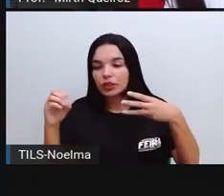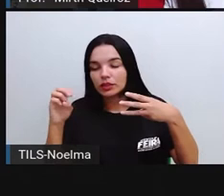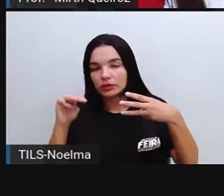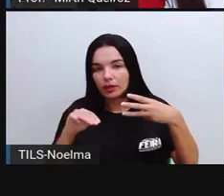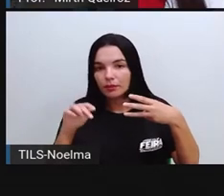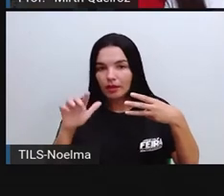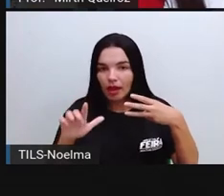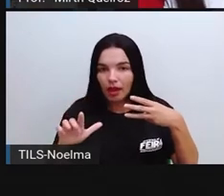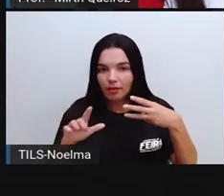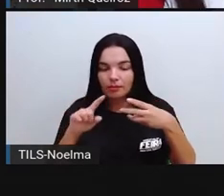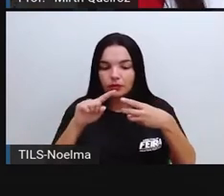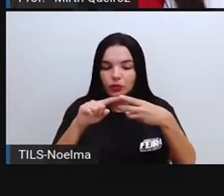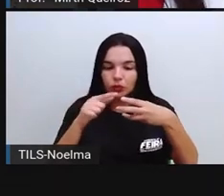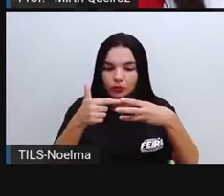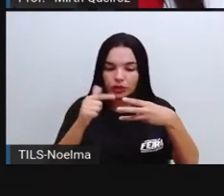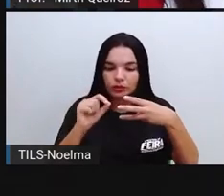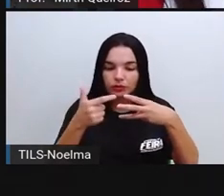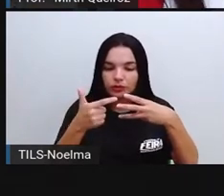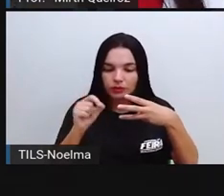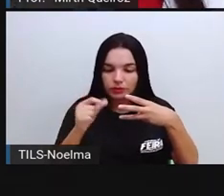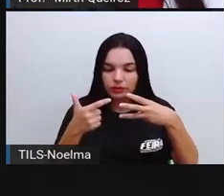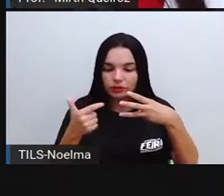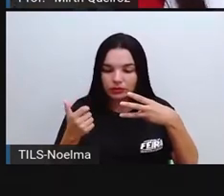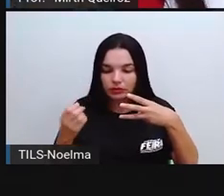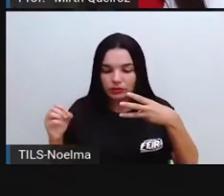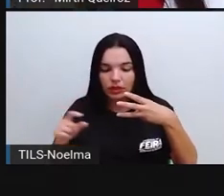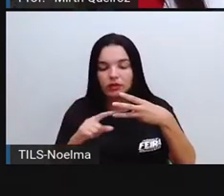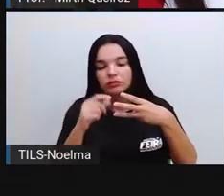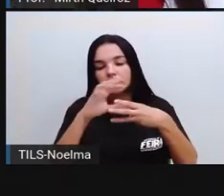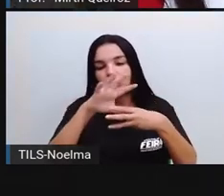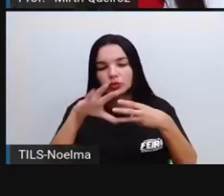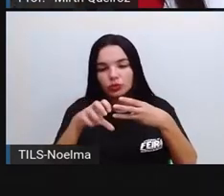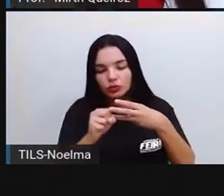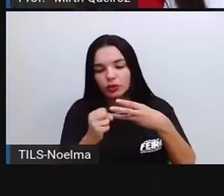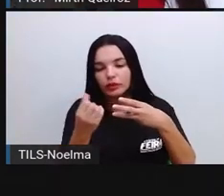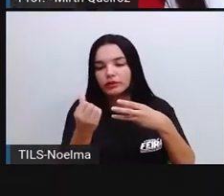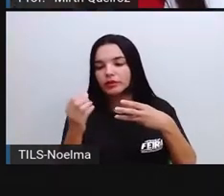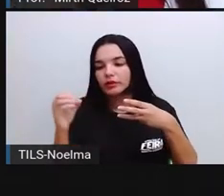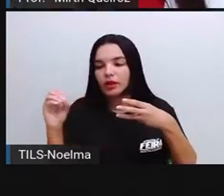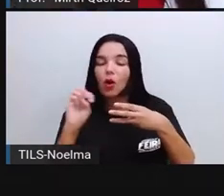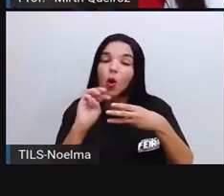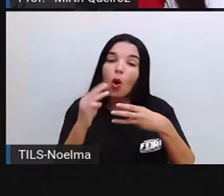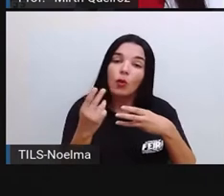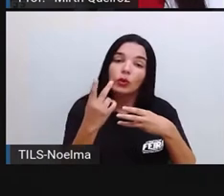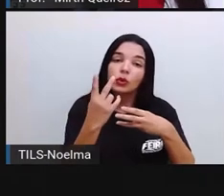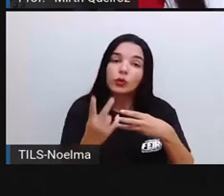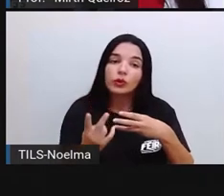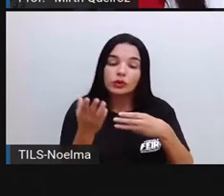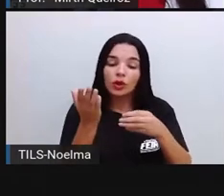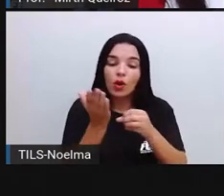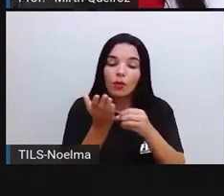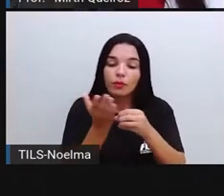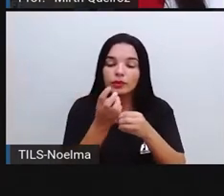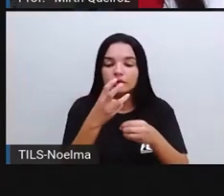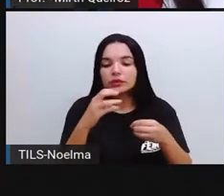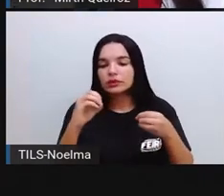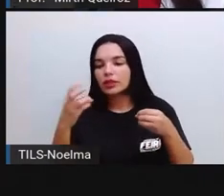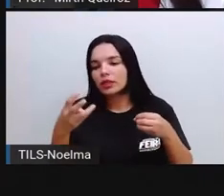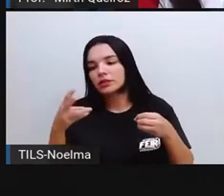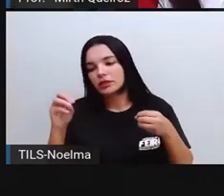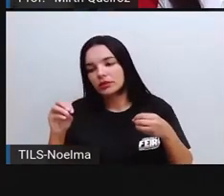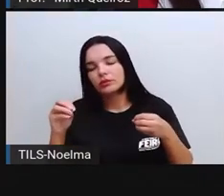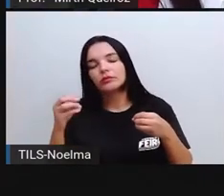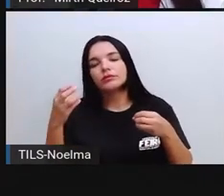porque 200 mais 200 mais 200 é 600, ou então 2 copinhos de 300, que daria o quê? 300